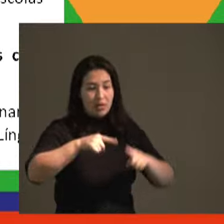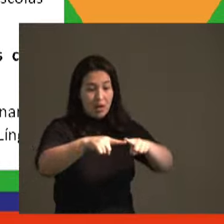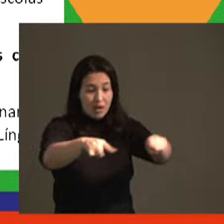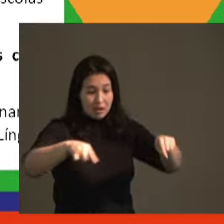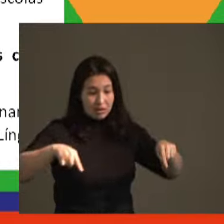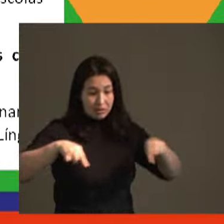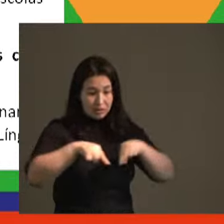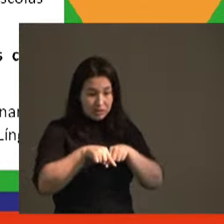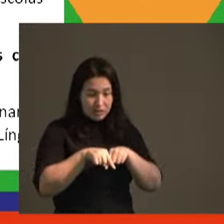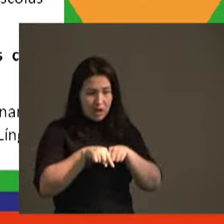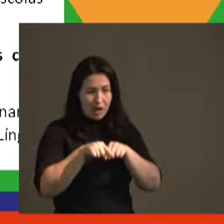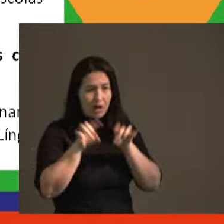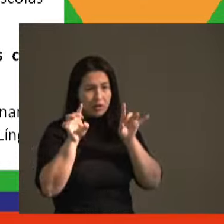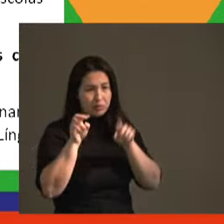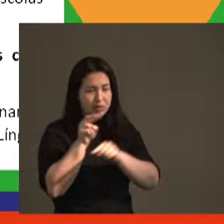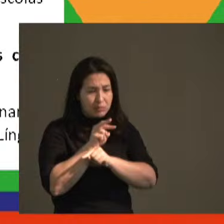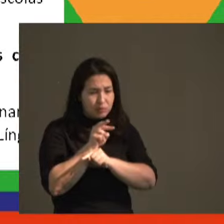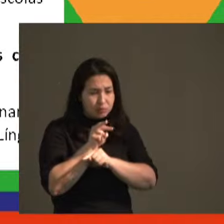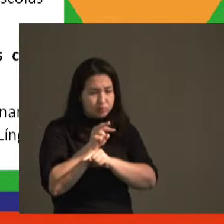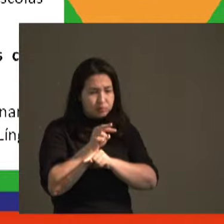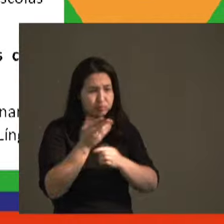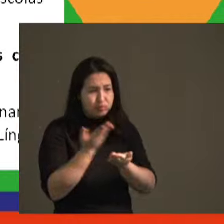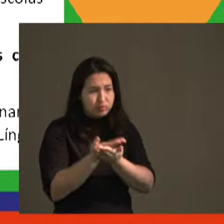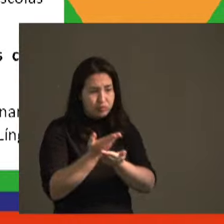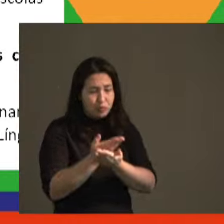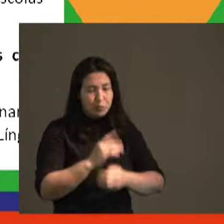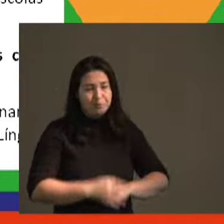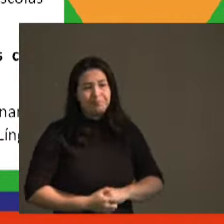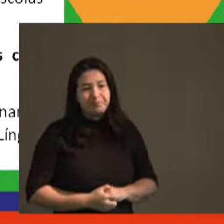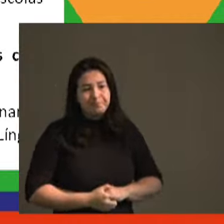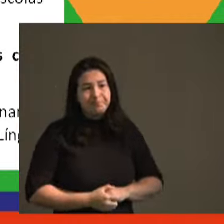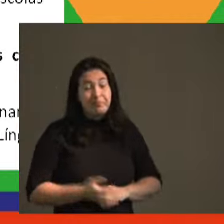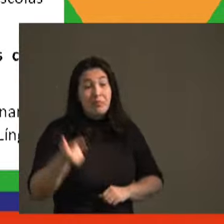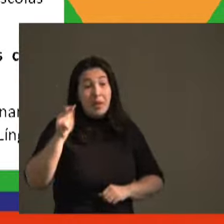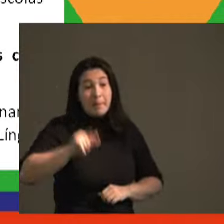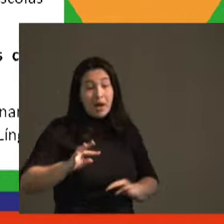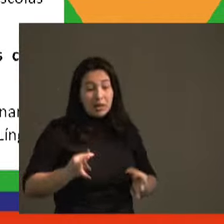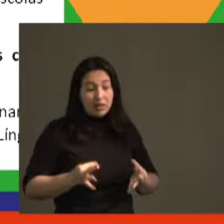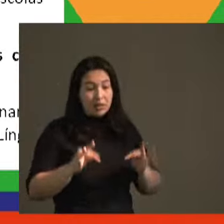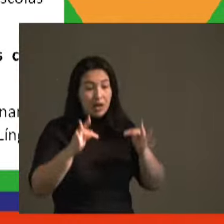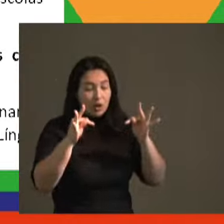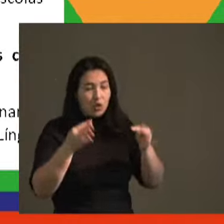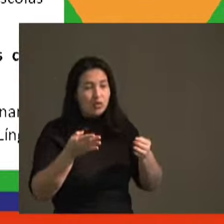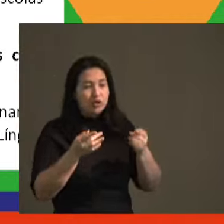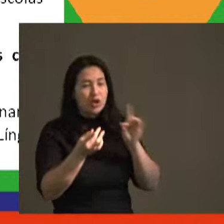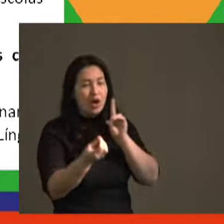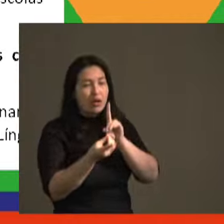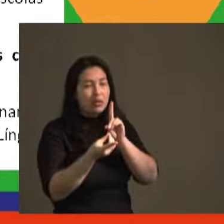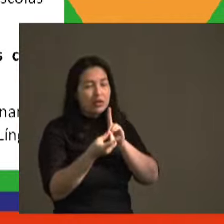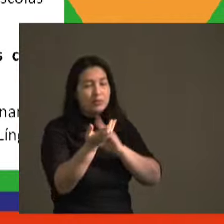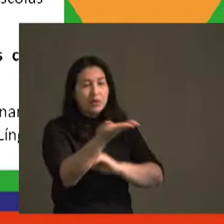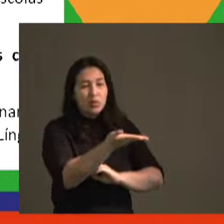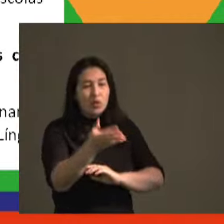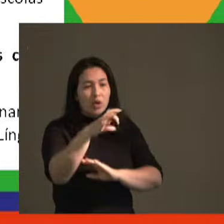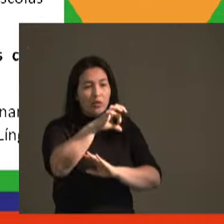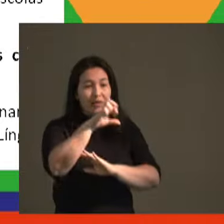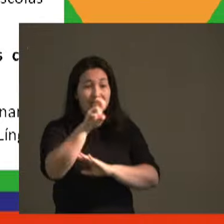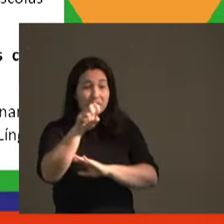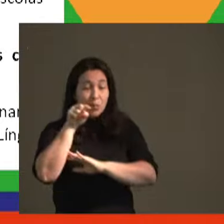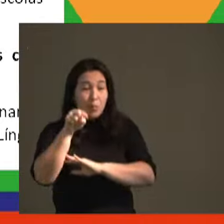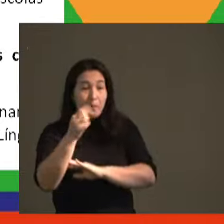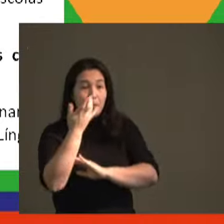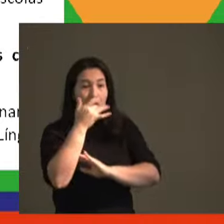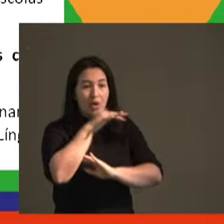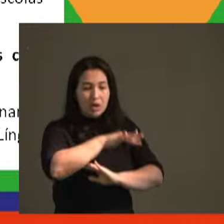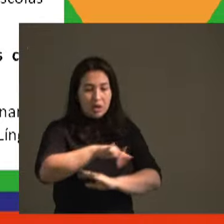multifuncional. Fornecimento de dispositivos e equipamentos de tecnologia assistiva para o atendimento de 95 mil